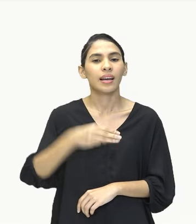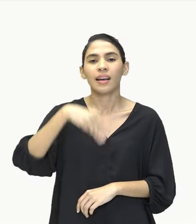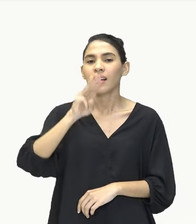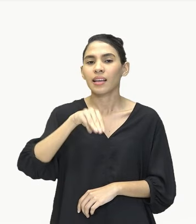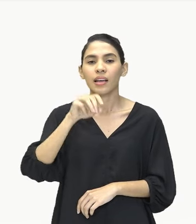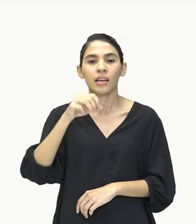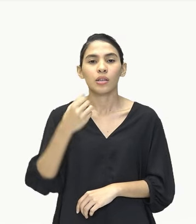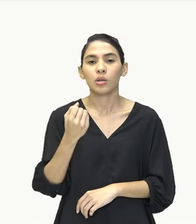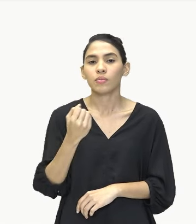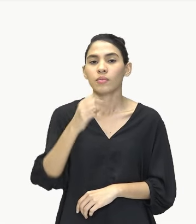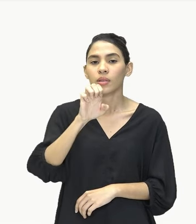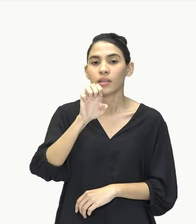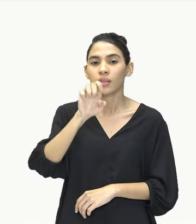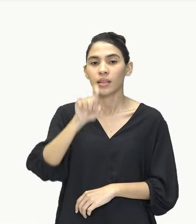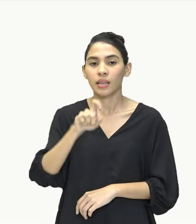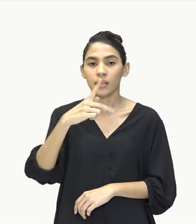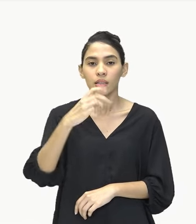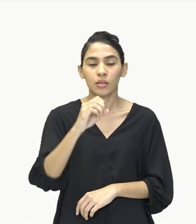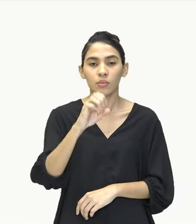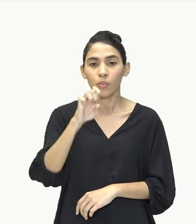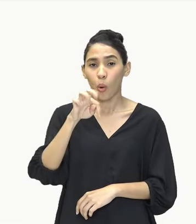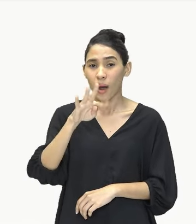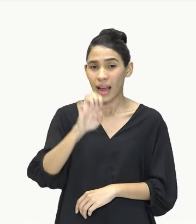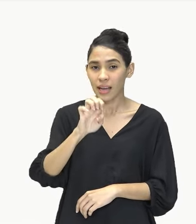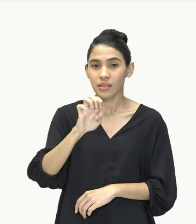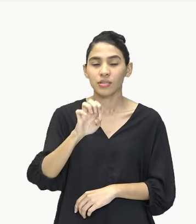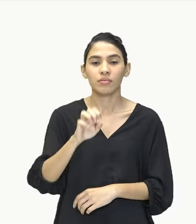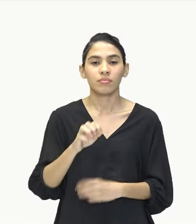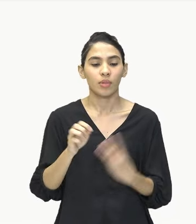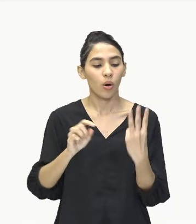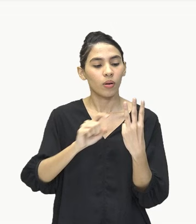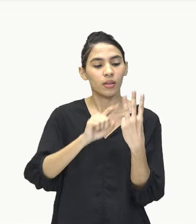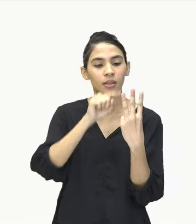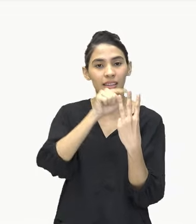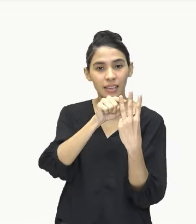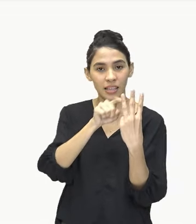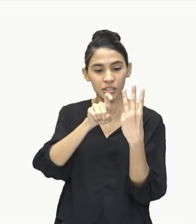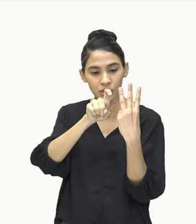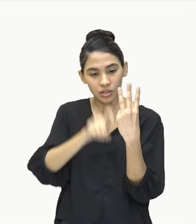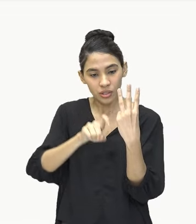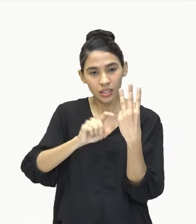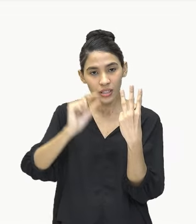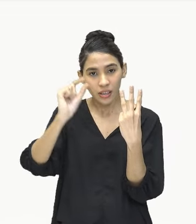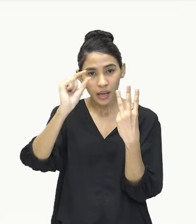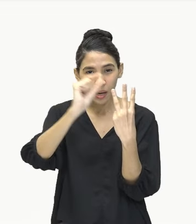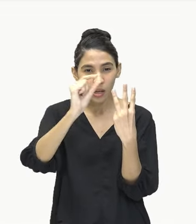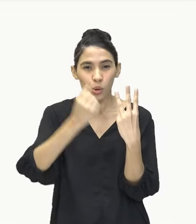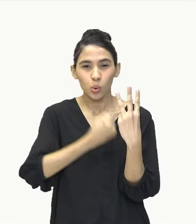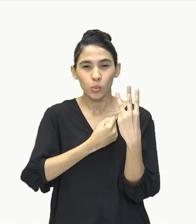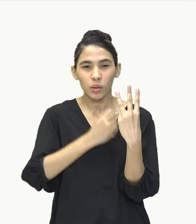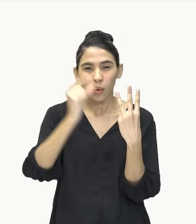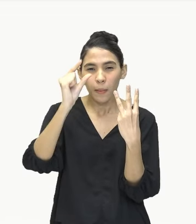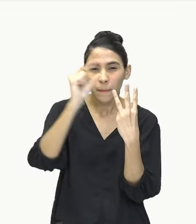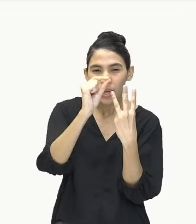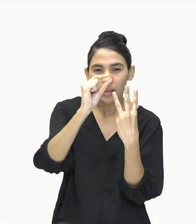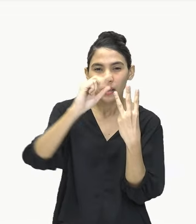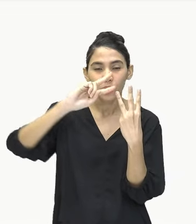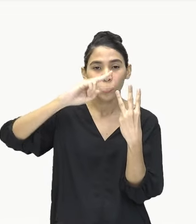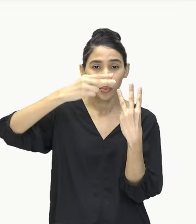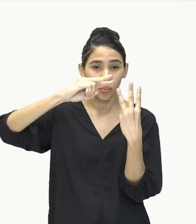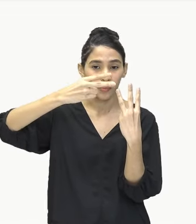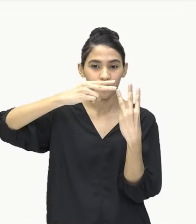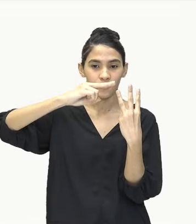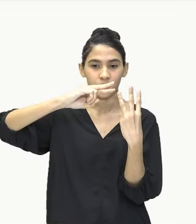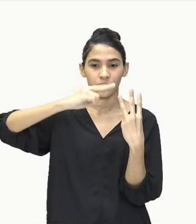nosso expoente aí nesse monômio? O nosso expoente vai ser ali a potência da variável, que aqui no